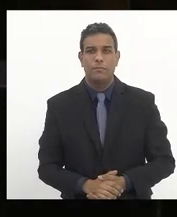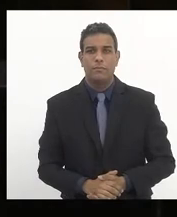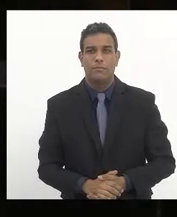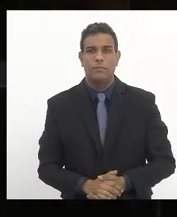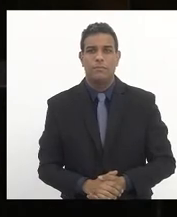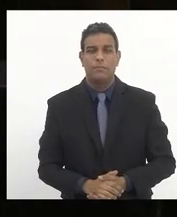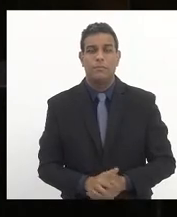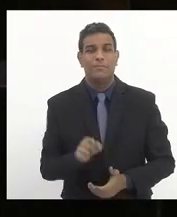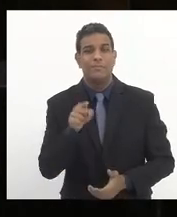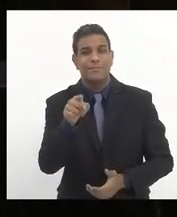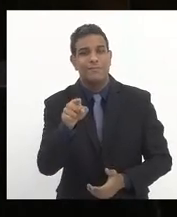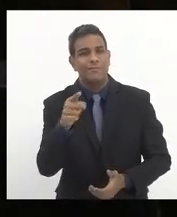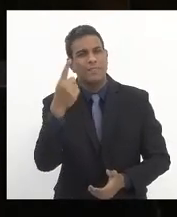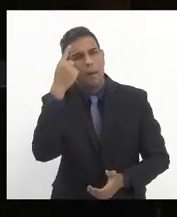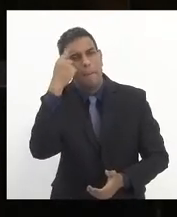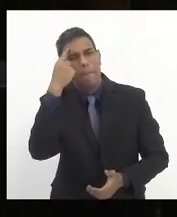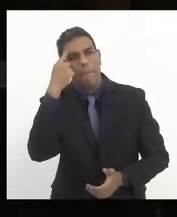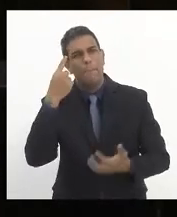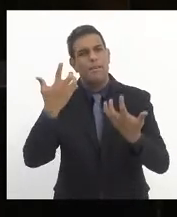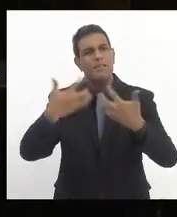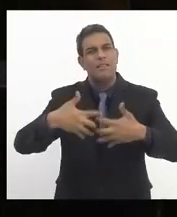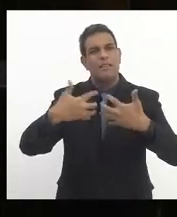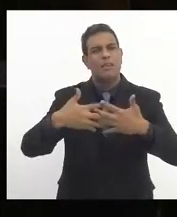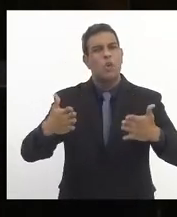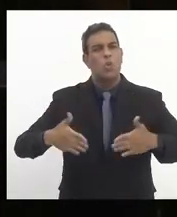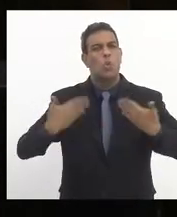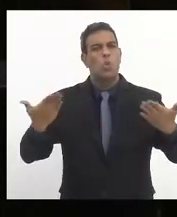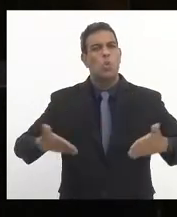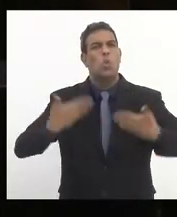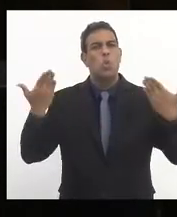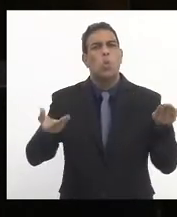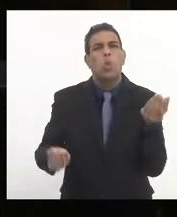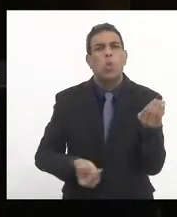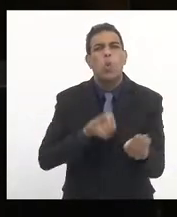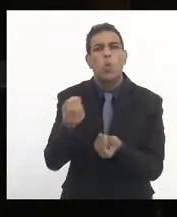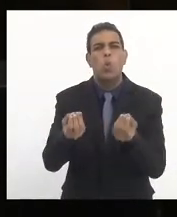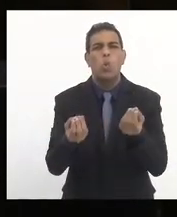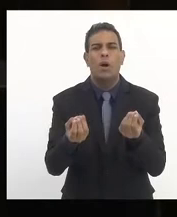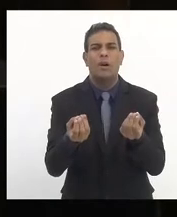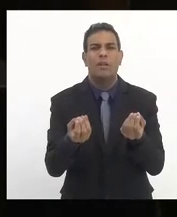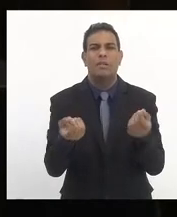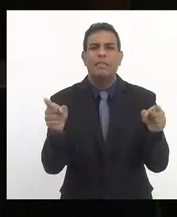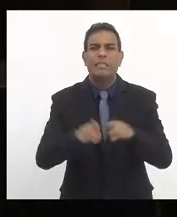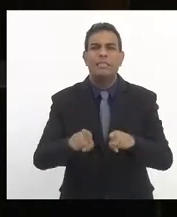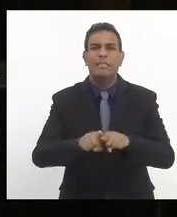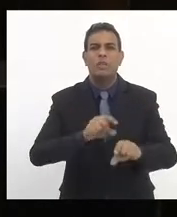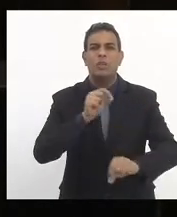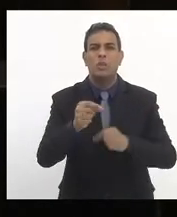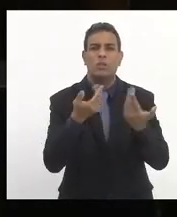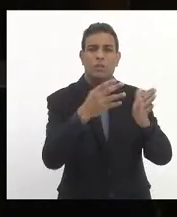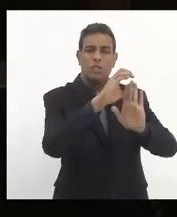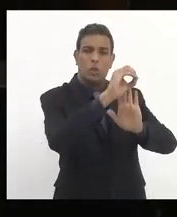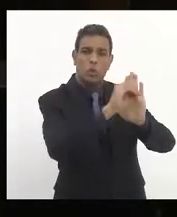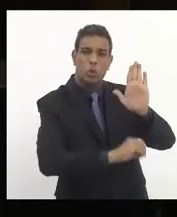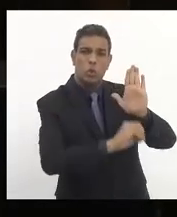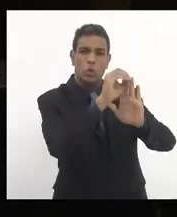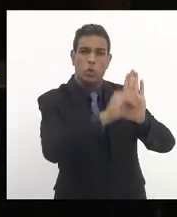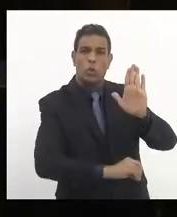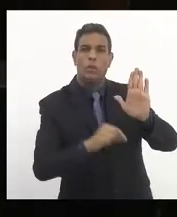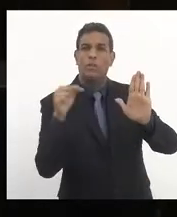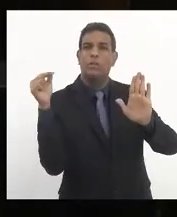Mas, por uma questão de lógica, quem fica chocado com o tal posicionamento também fica chocado com esse documento da